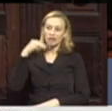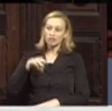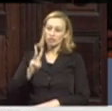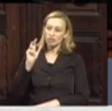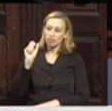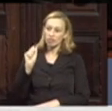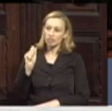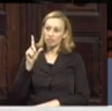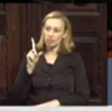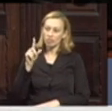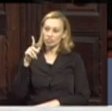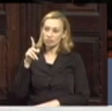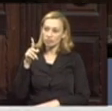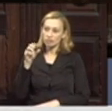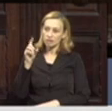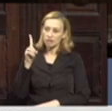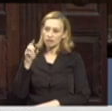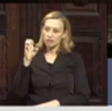regimental.